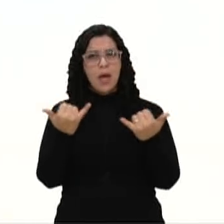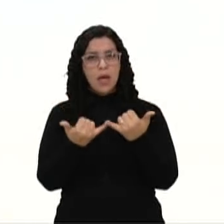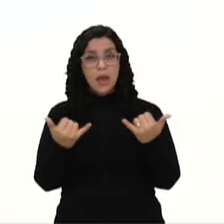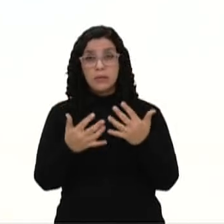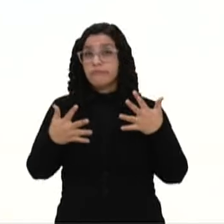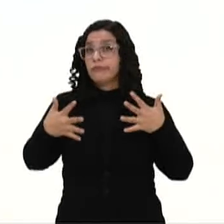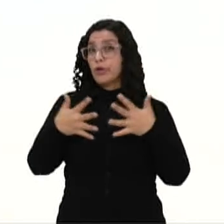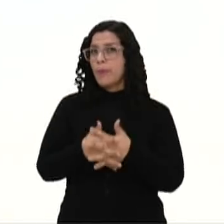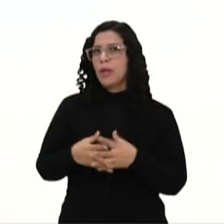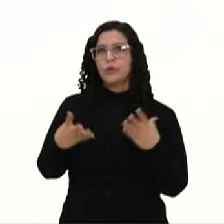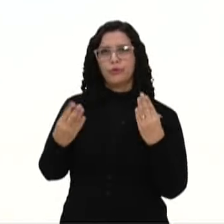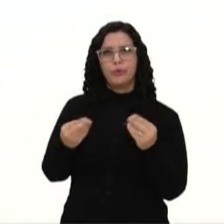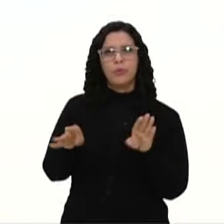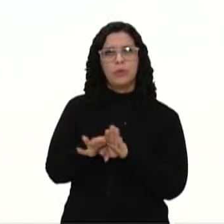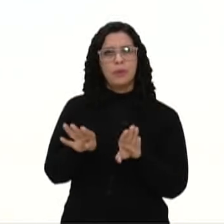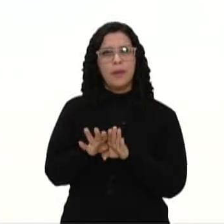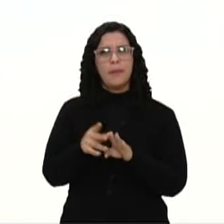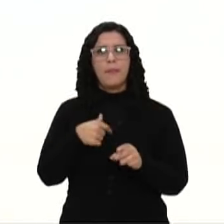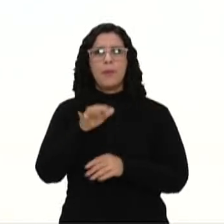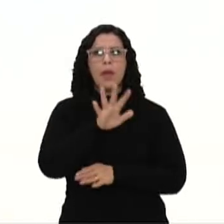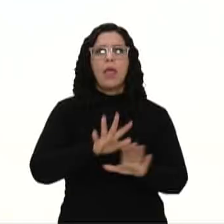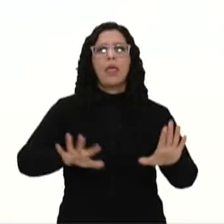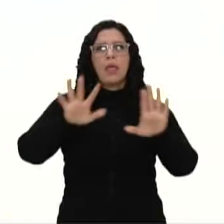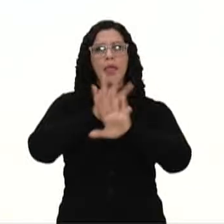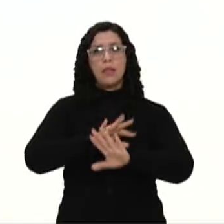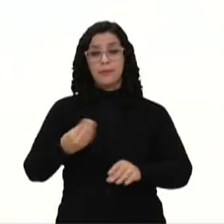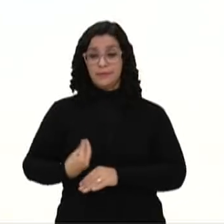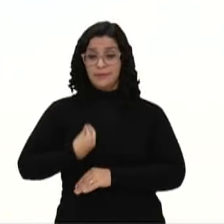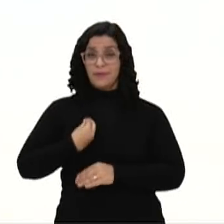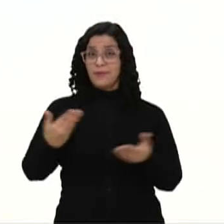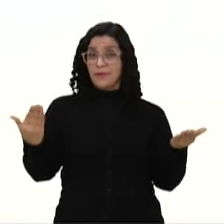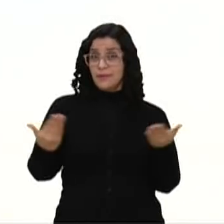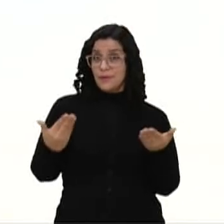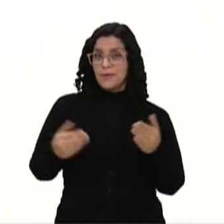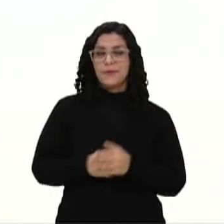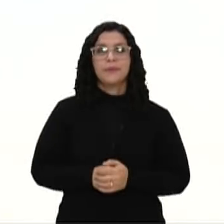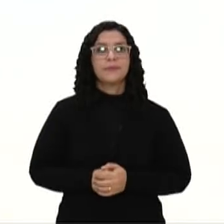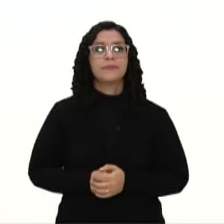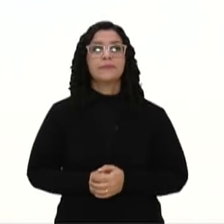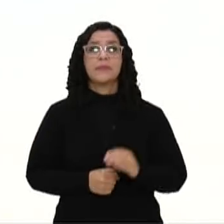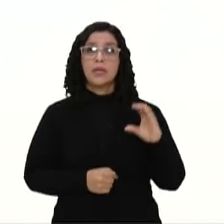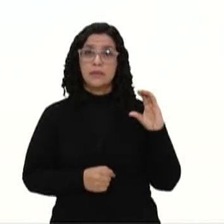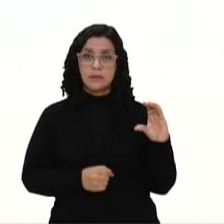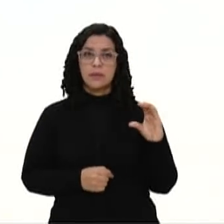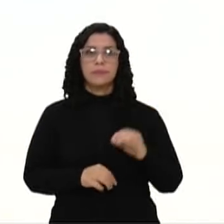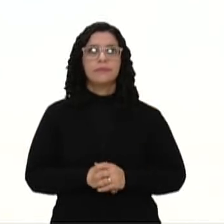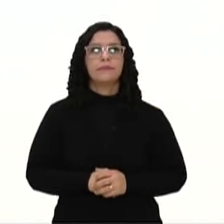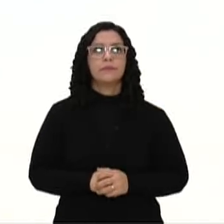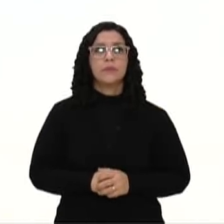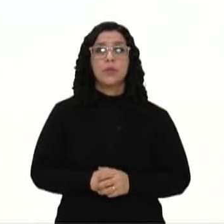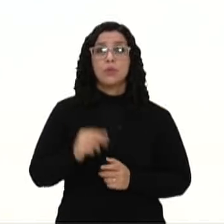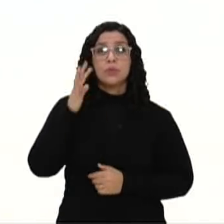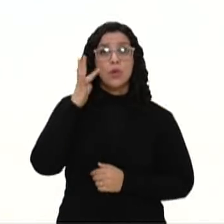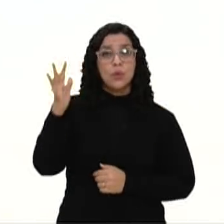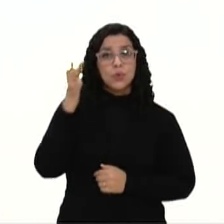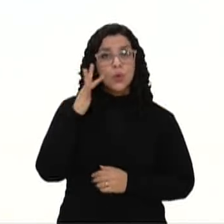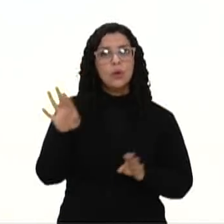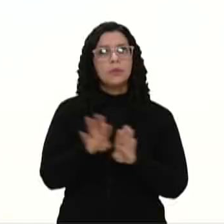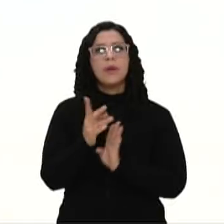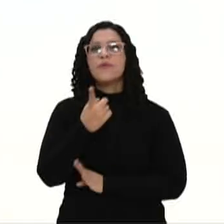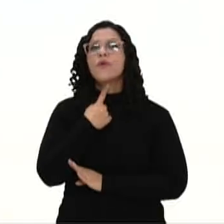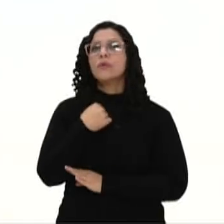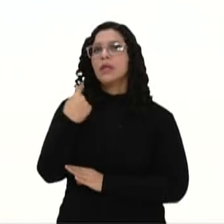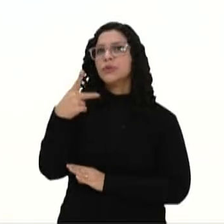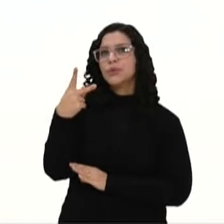demasiado complexo para se encaixar na superficialidade que te rodeia. Letra C. Os teus sonhos e as